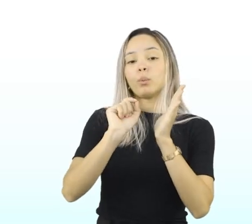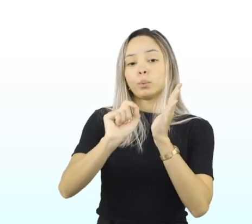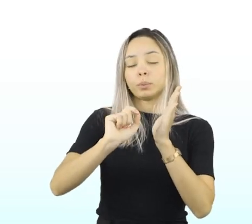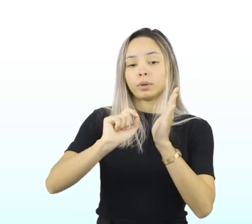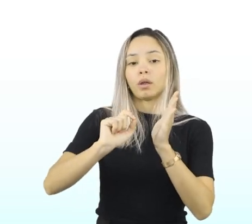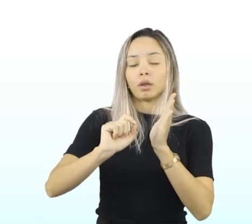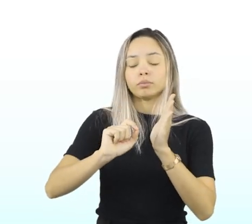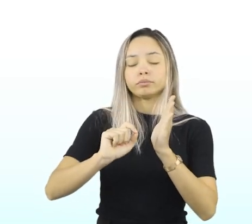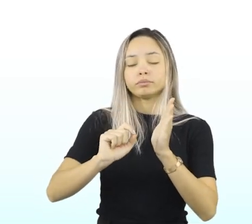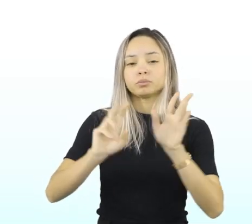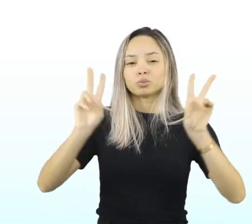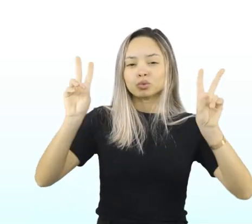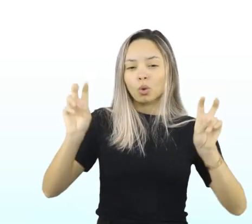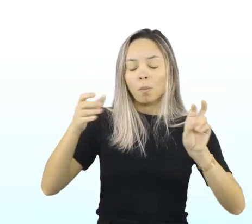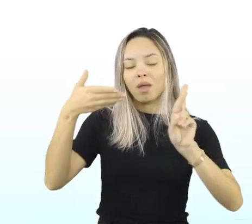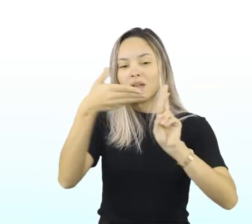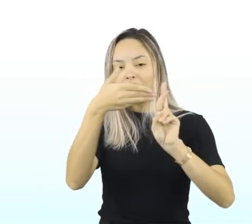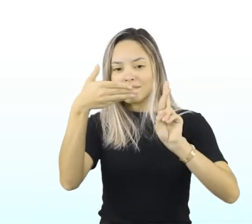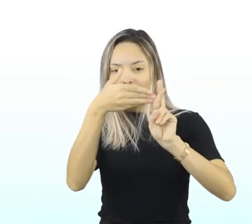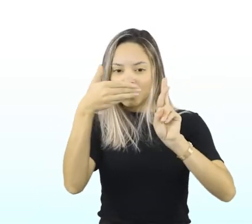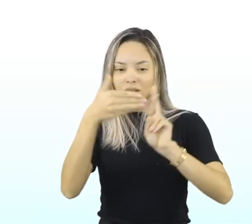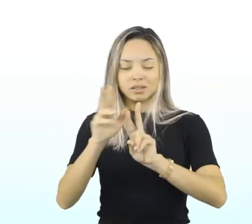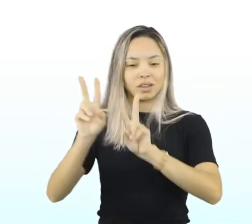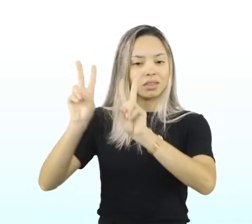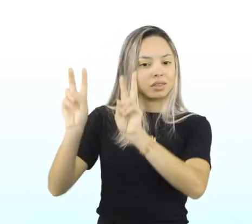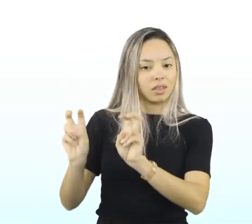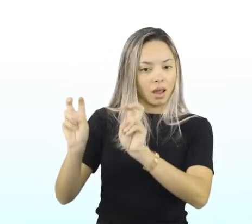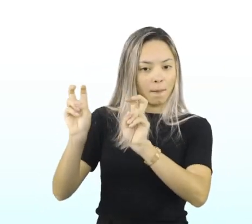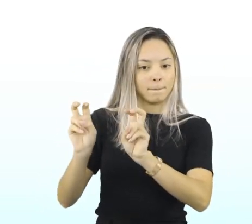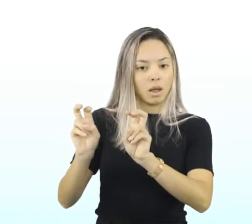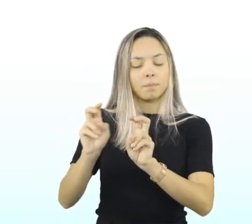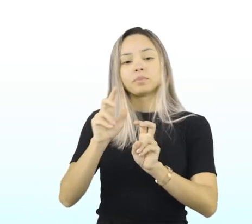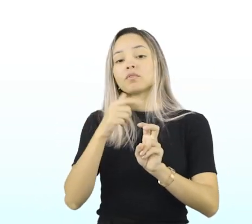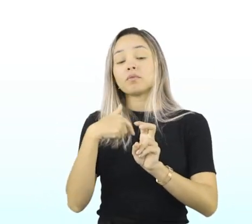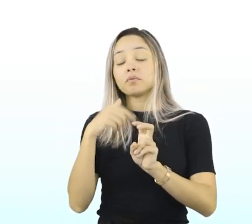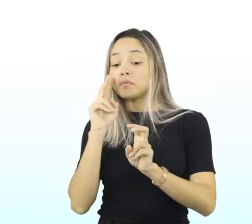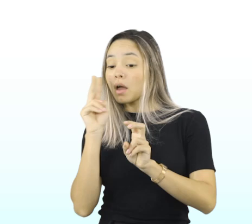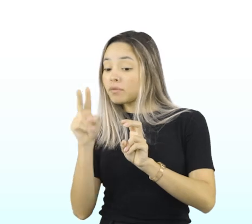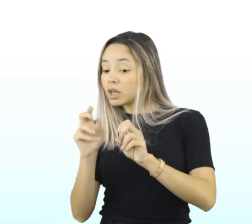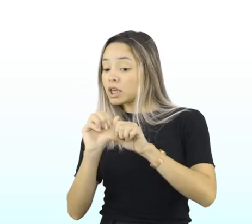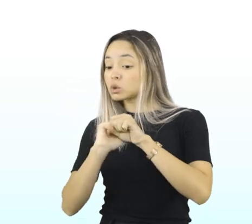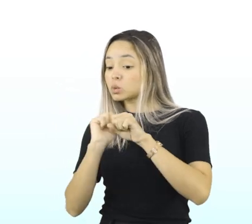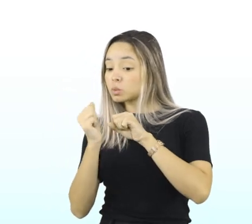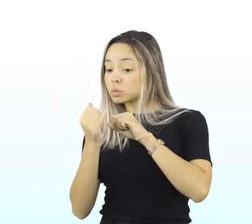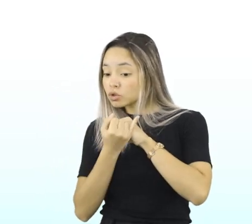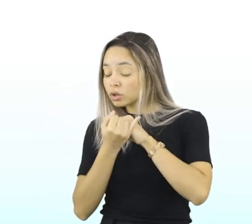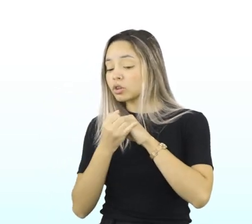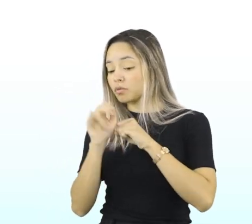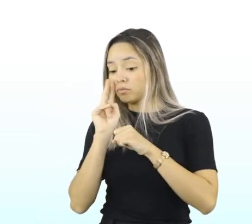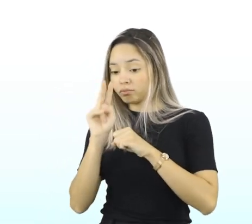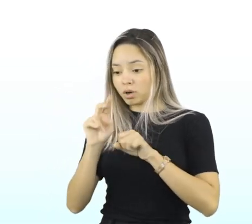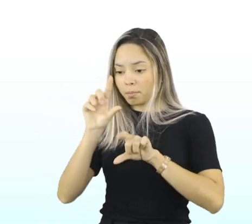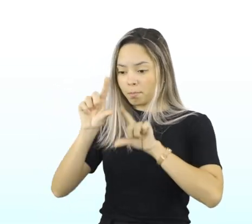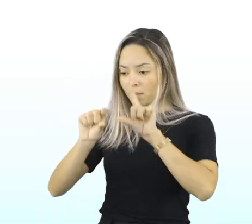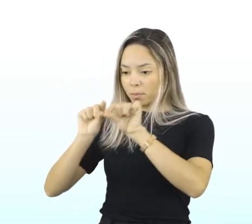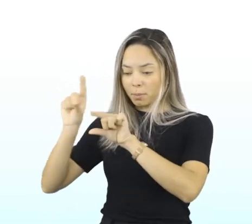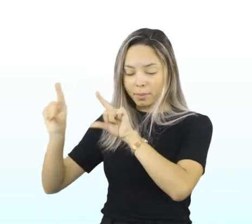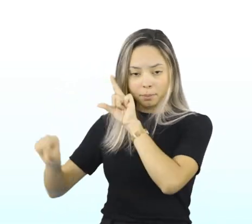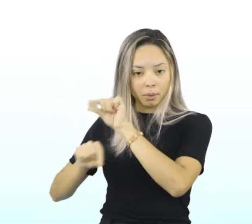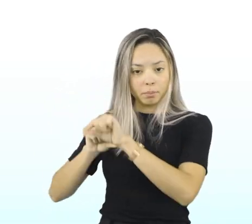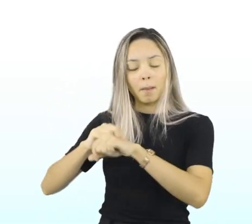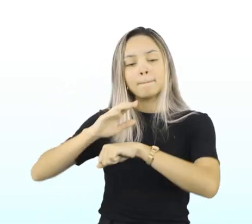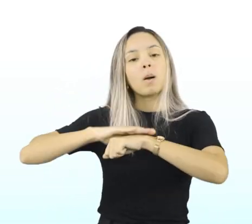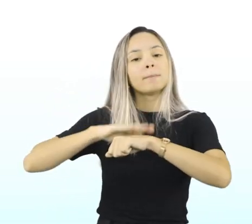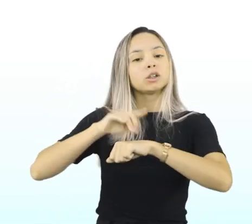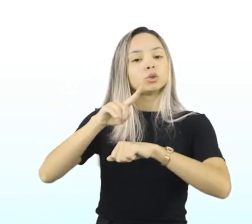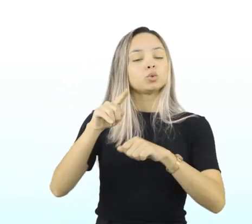perde de vista os referenciais do tema. Por isso que eu digo, circula todos os substantivos do tema e à medida que você for